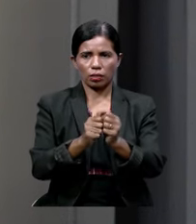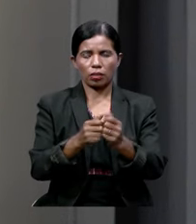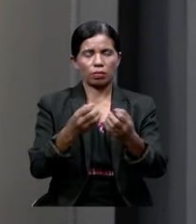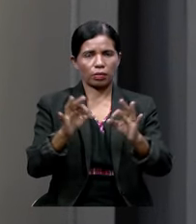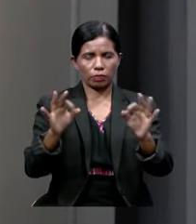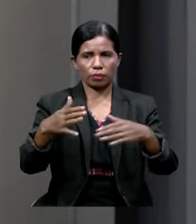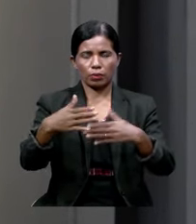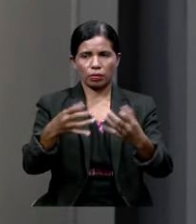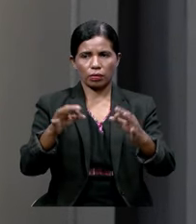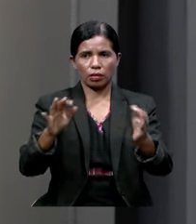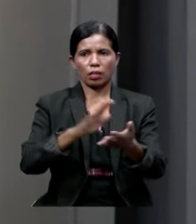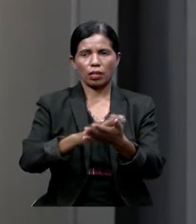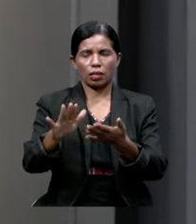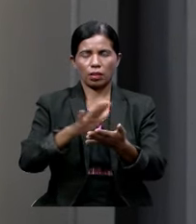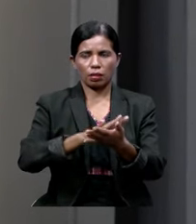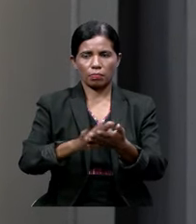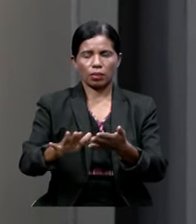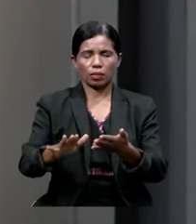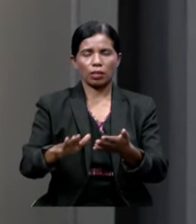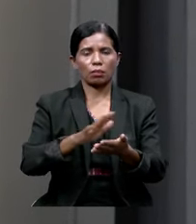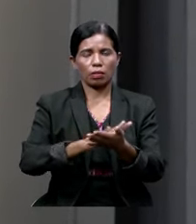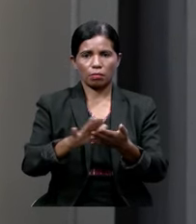tona kono ba amos det baleta sirne.